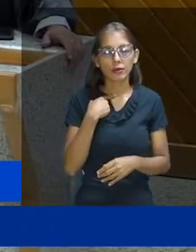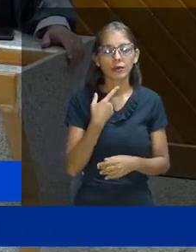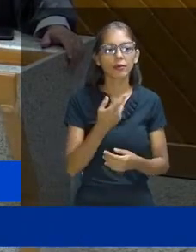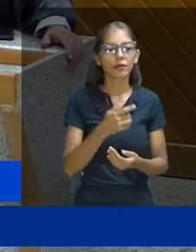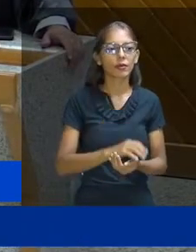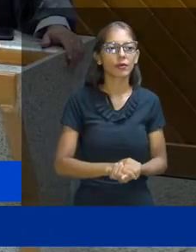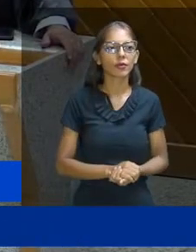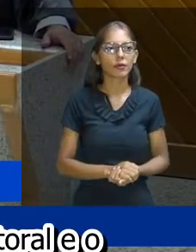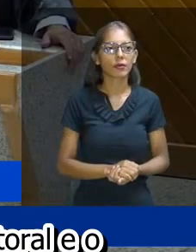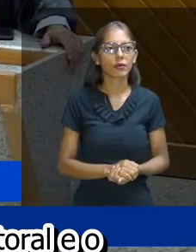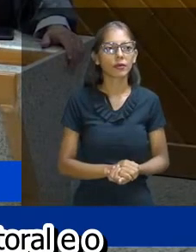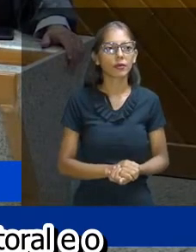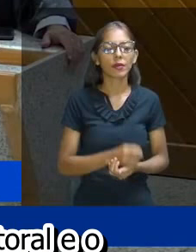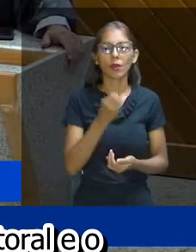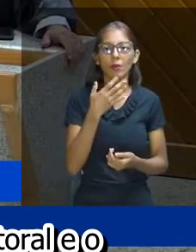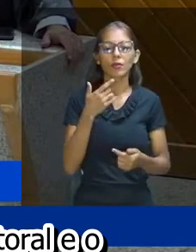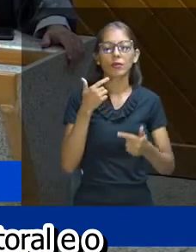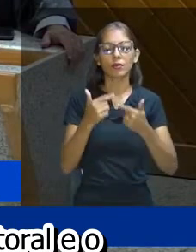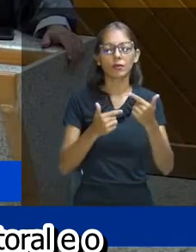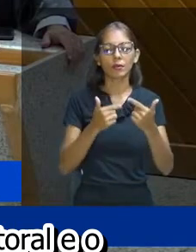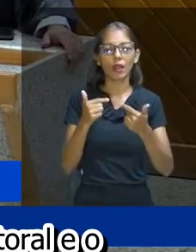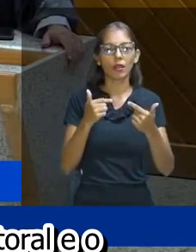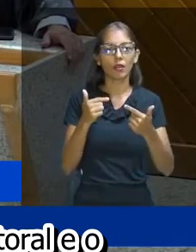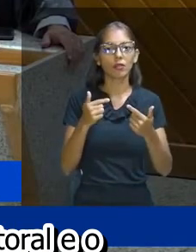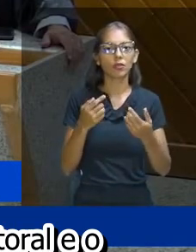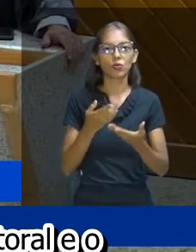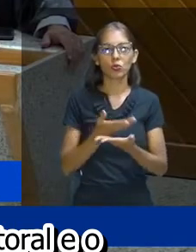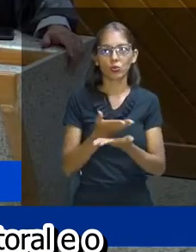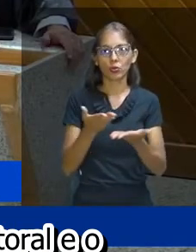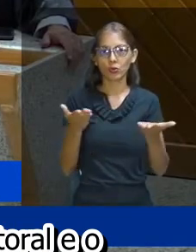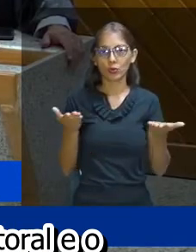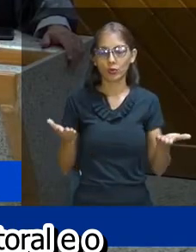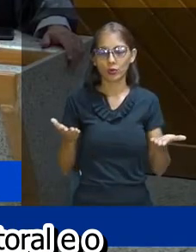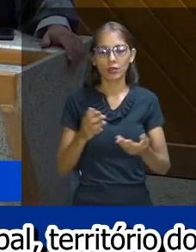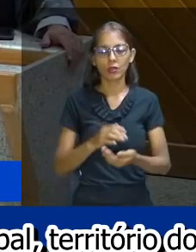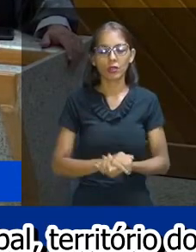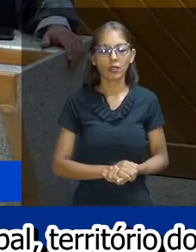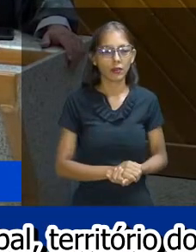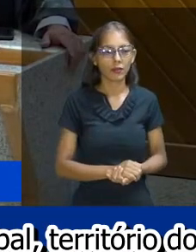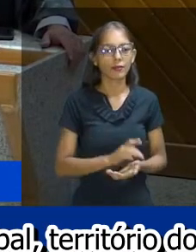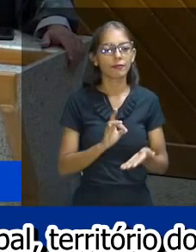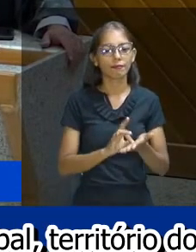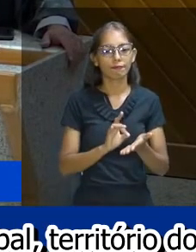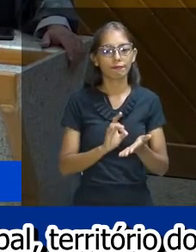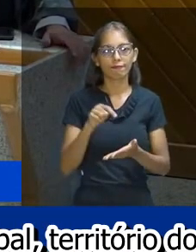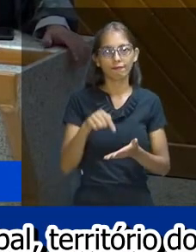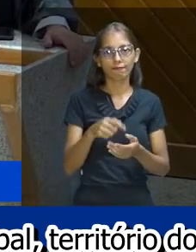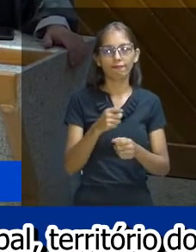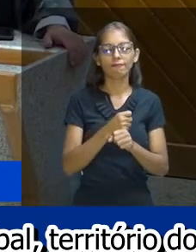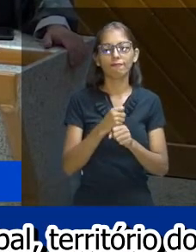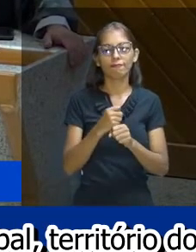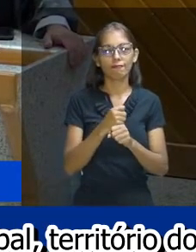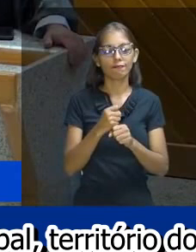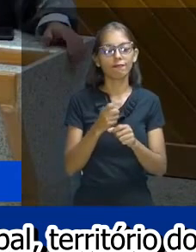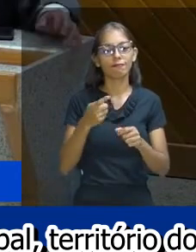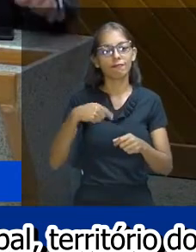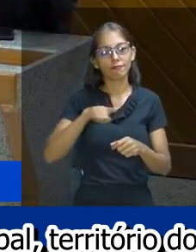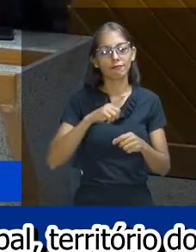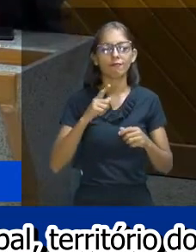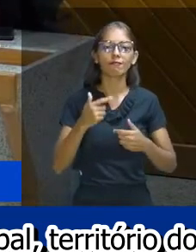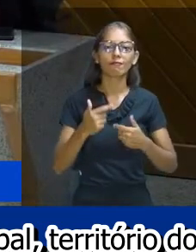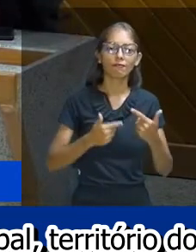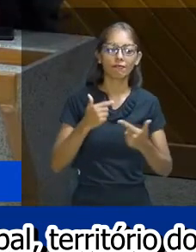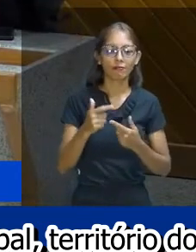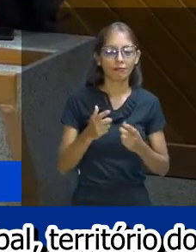todos. Um ano, como Vossa Excelência destacou, um ano eleitoral e o tribunal está preparado para